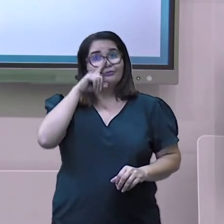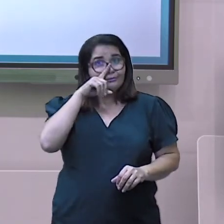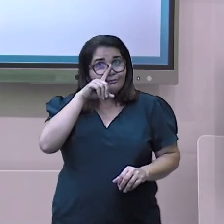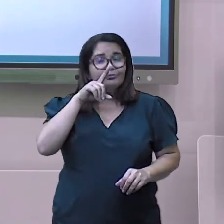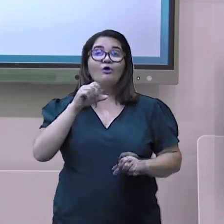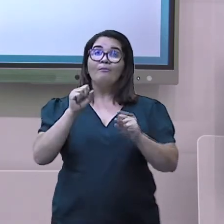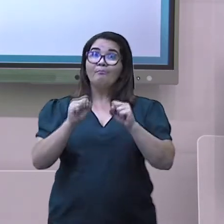Choque elétrico.